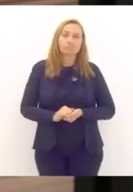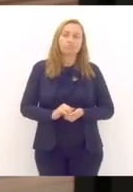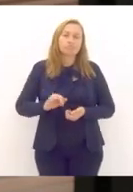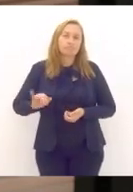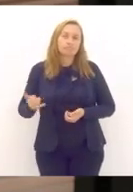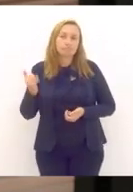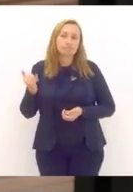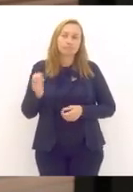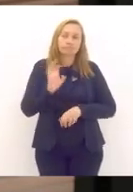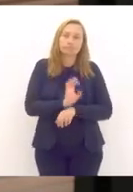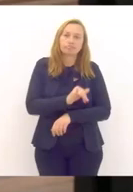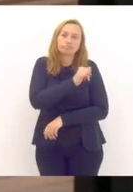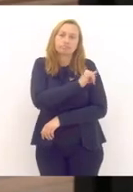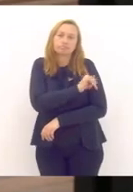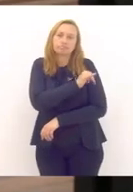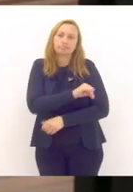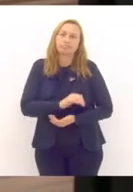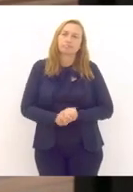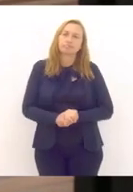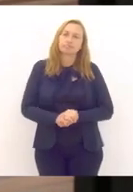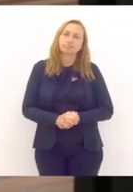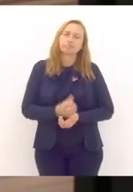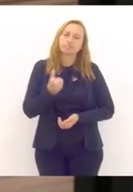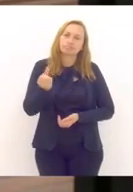inflação do Estado do Rio de Janeiro foi de